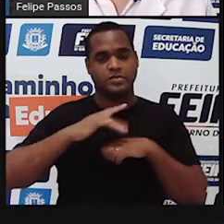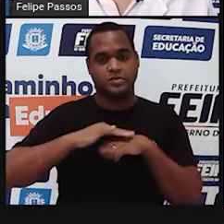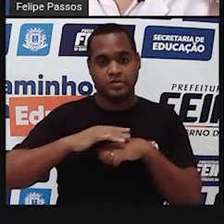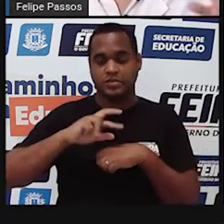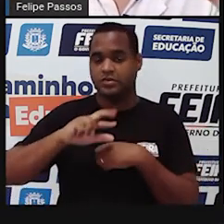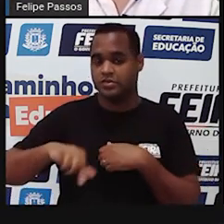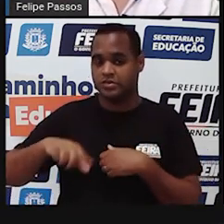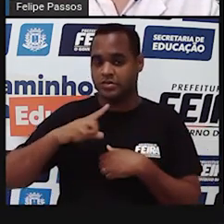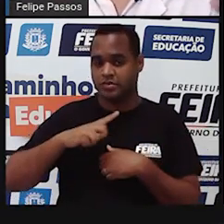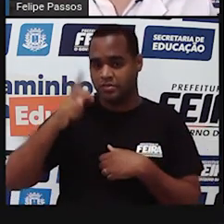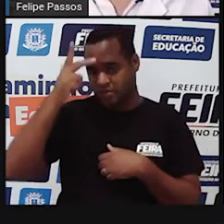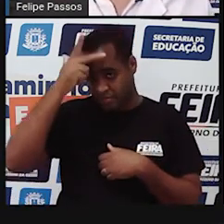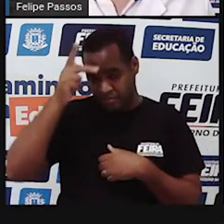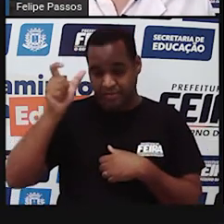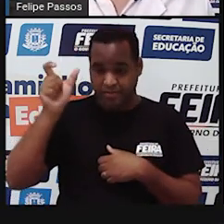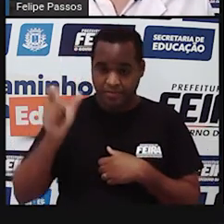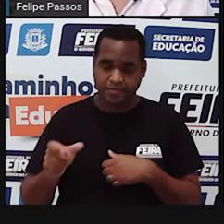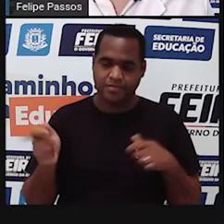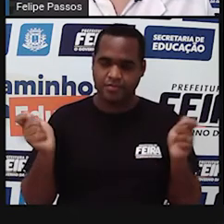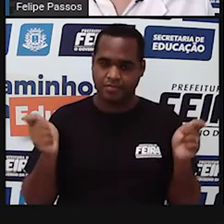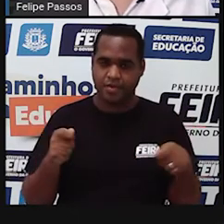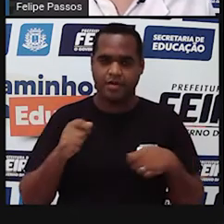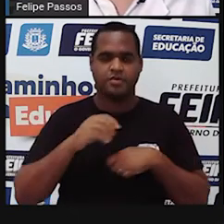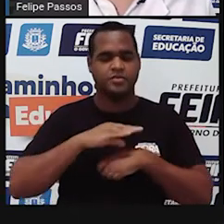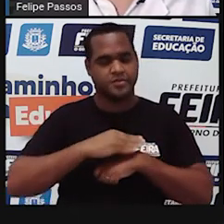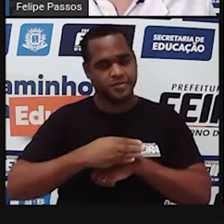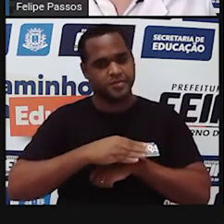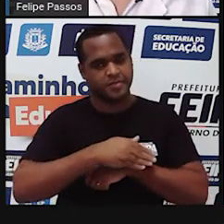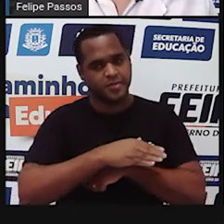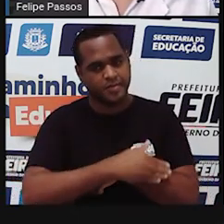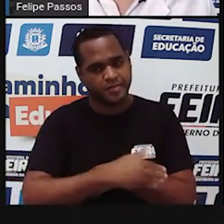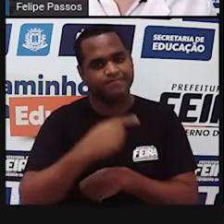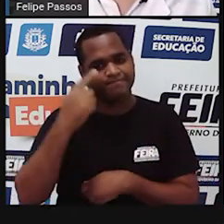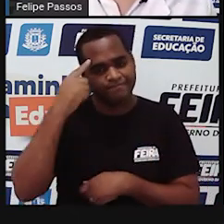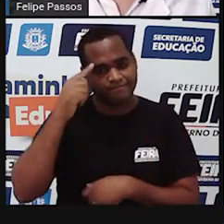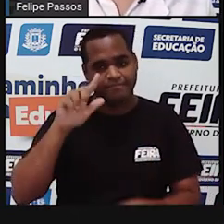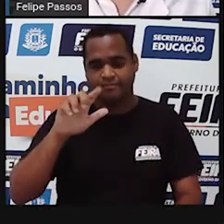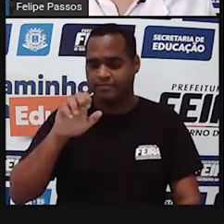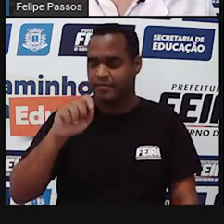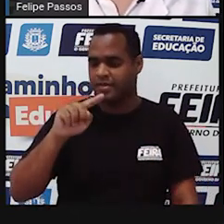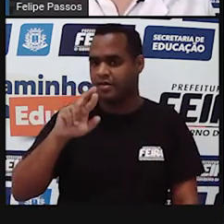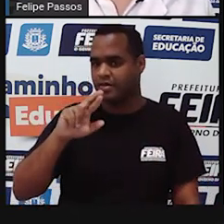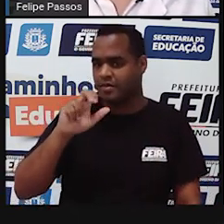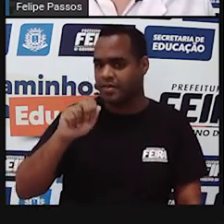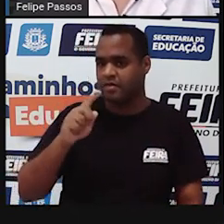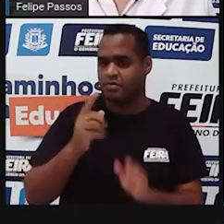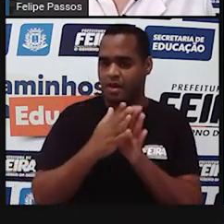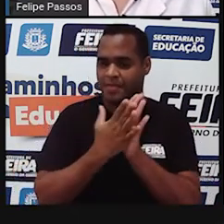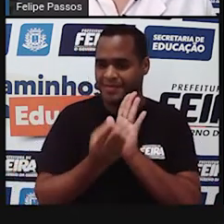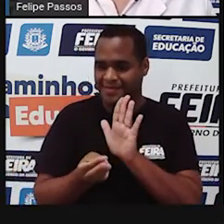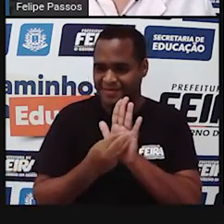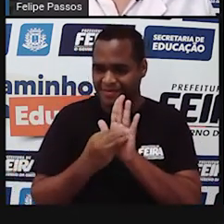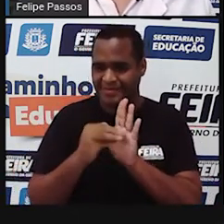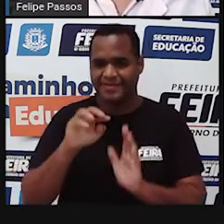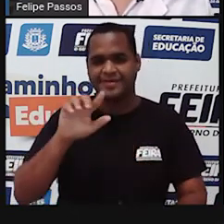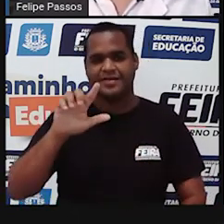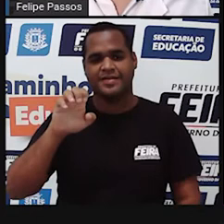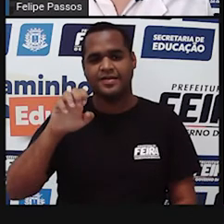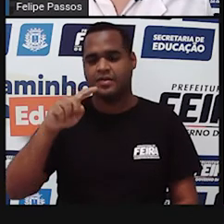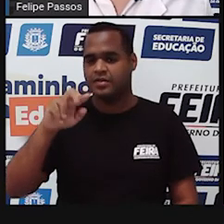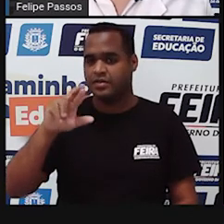da pessoa ser considerada, né, leprosa. Já ouviram falar? O leproso da Bíblia, pronto. Essas pessoas elas